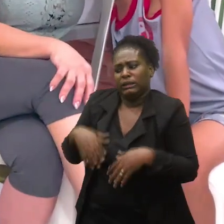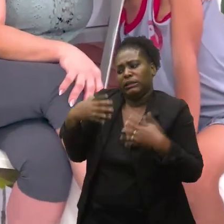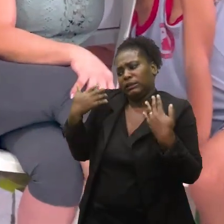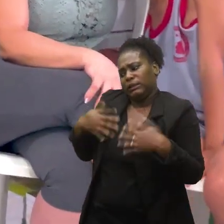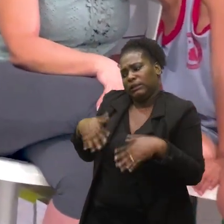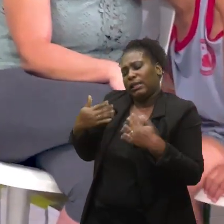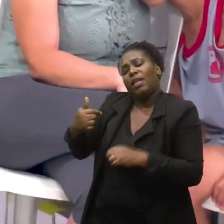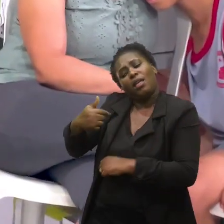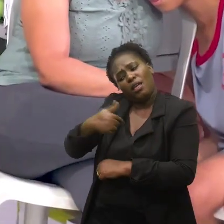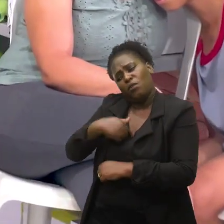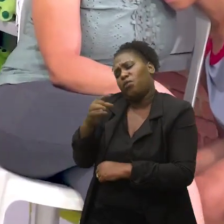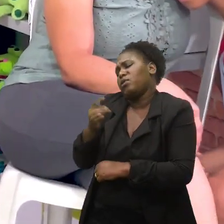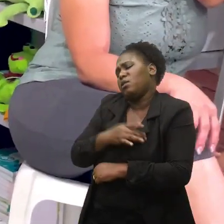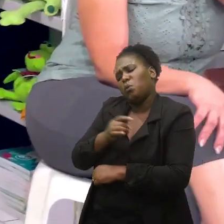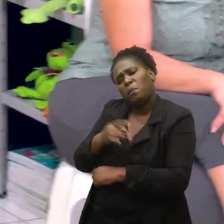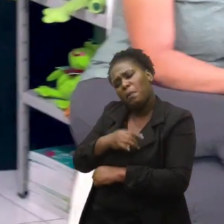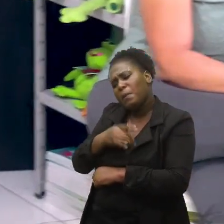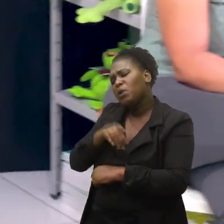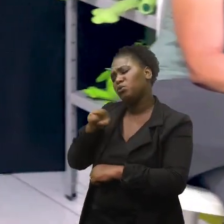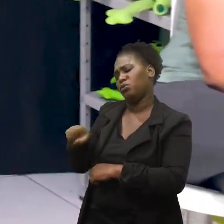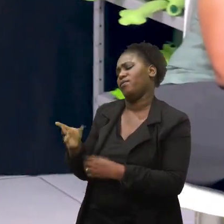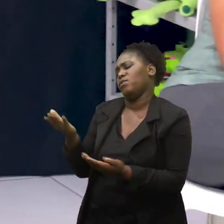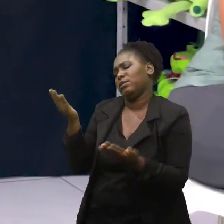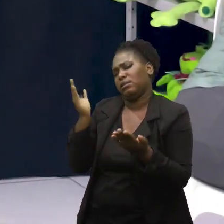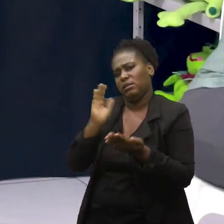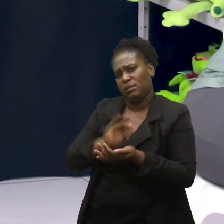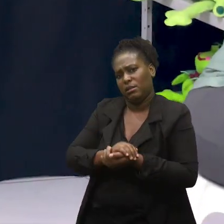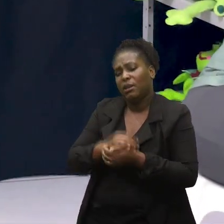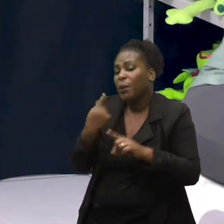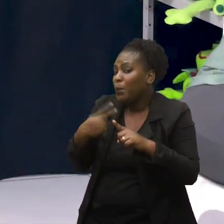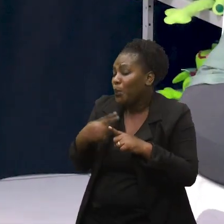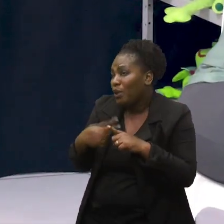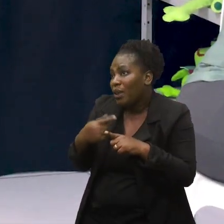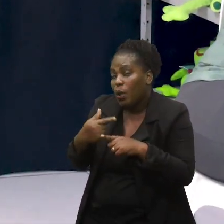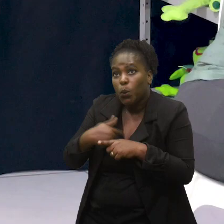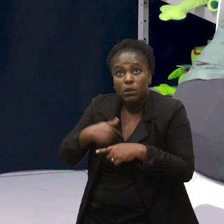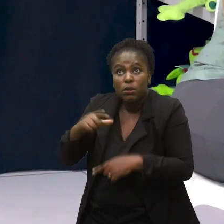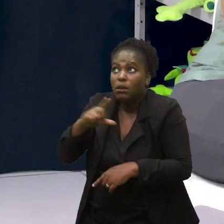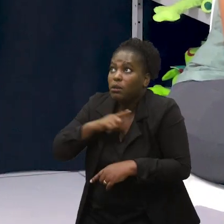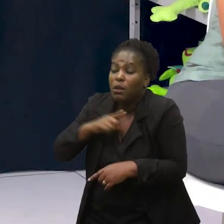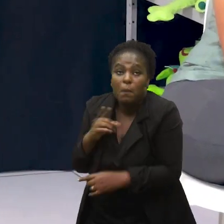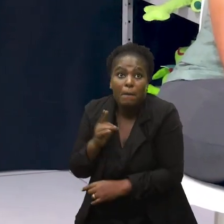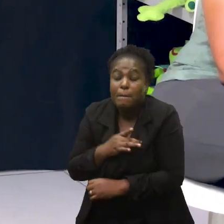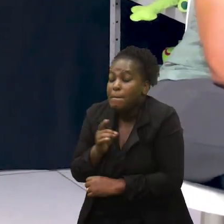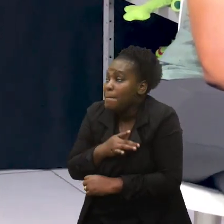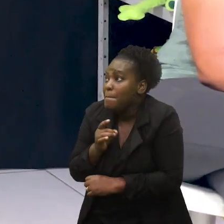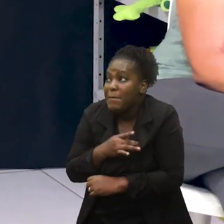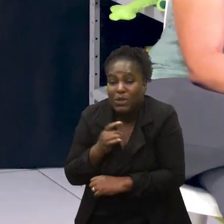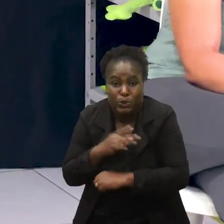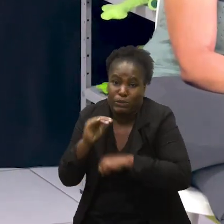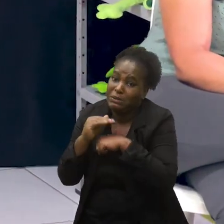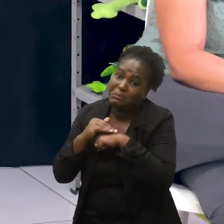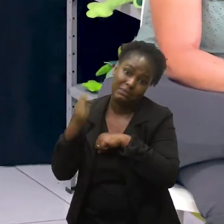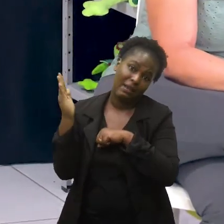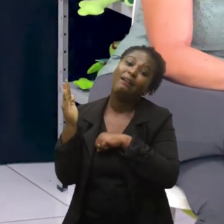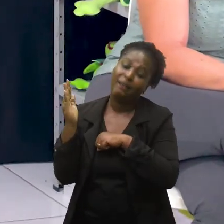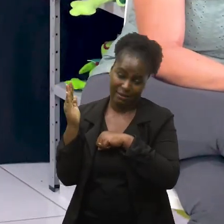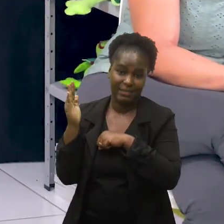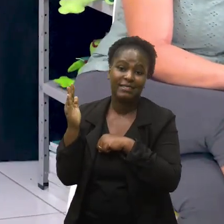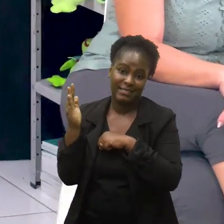de noite. Eu tenho muito medo, muito mesmo. Aí